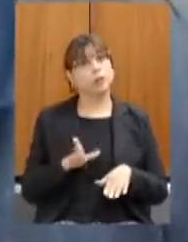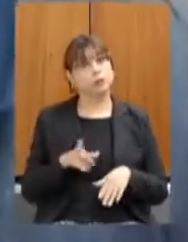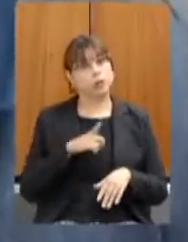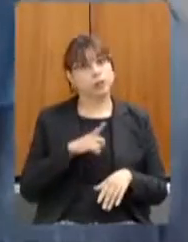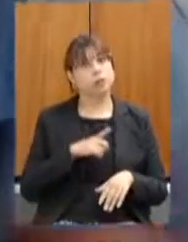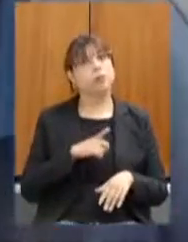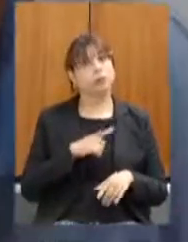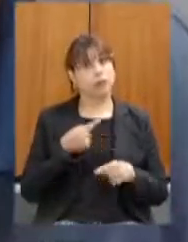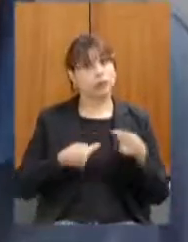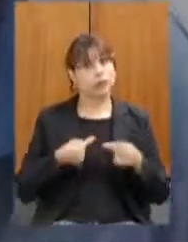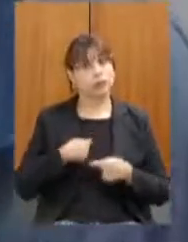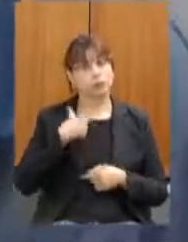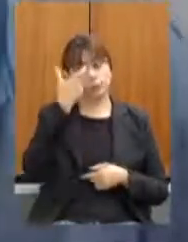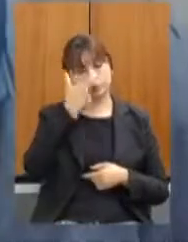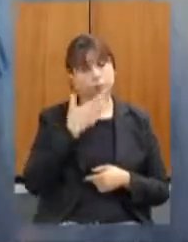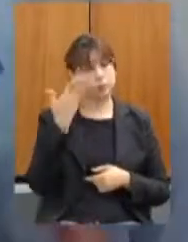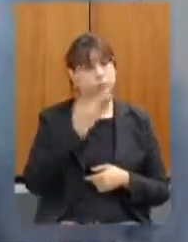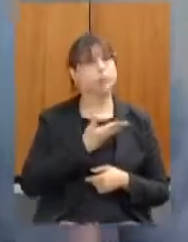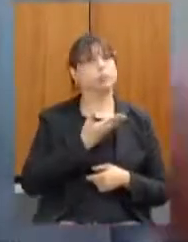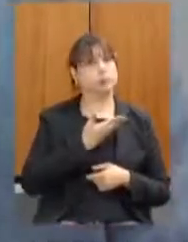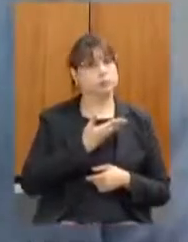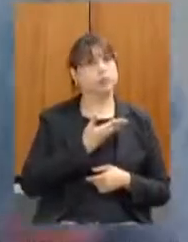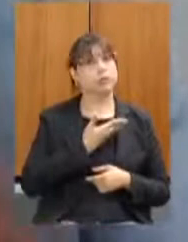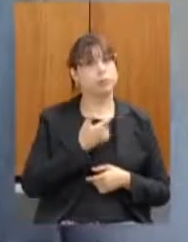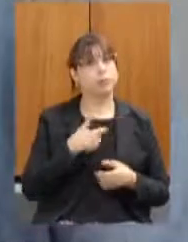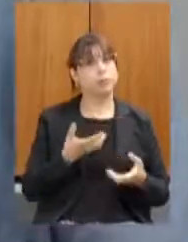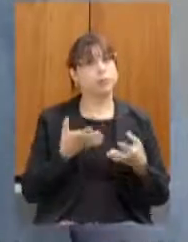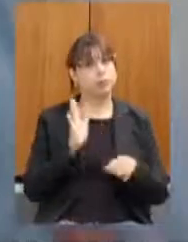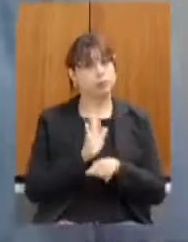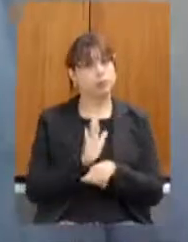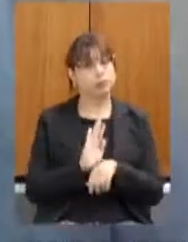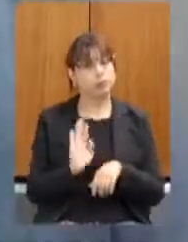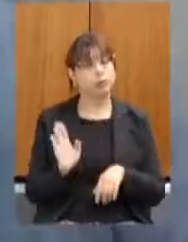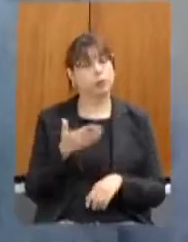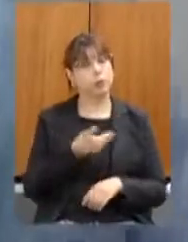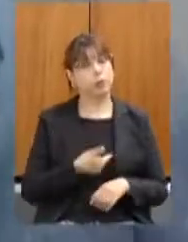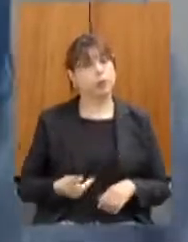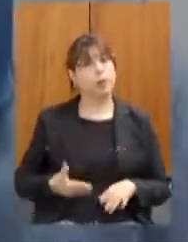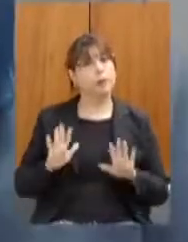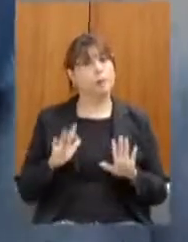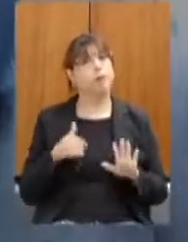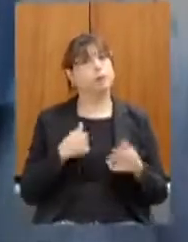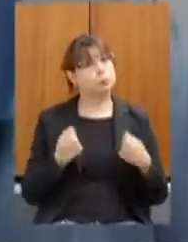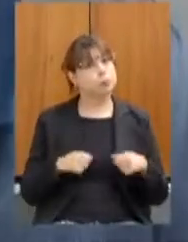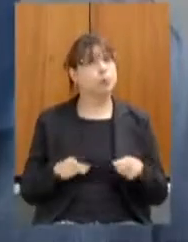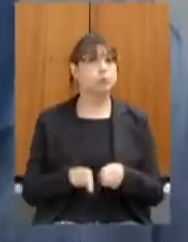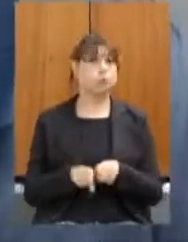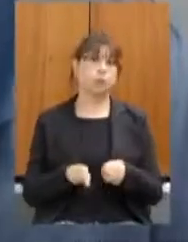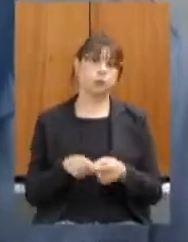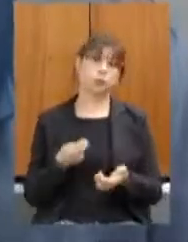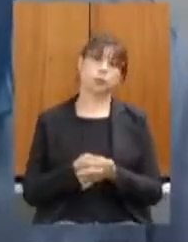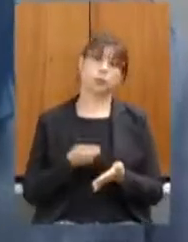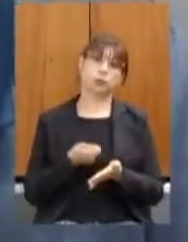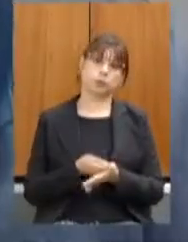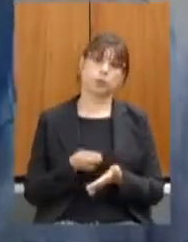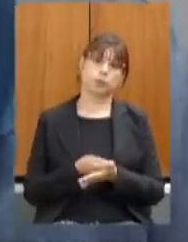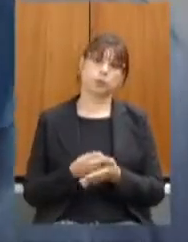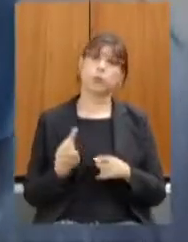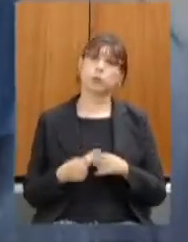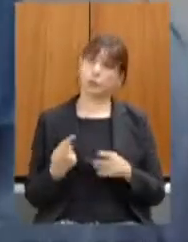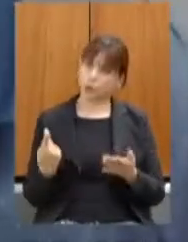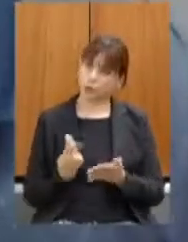político eu sou testemunho e quero contribuir com cabeça mas eu tenho que também cobrar por que